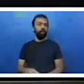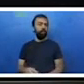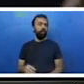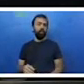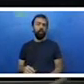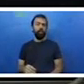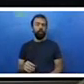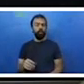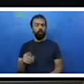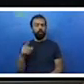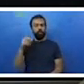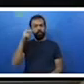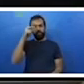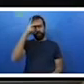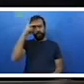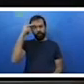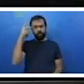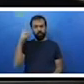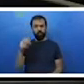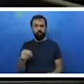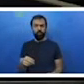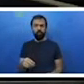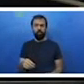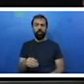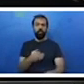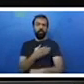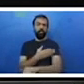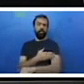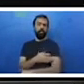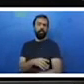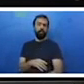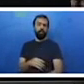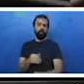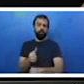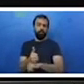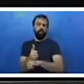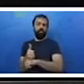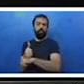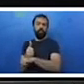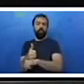muito treinadas conseguem fazer algum desses movimentos? Ou podemos praticar esses movimentos de uma forma